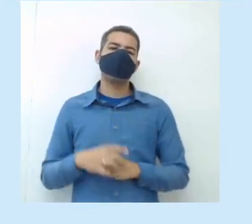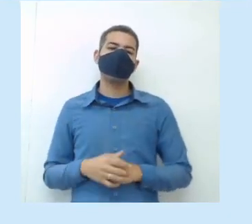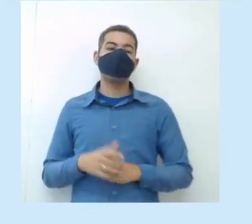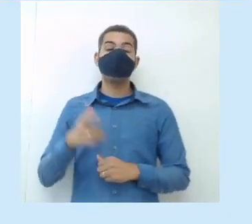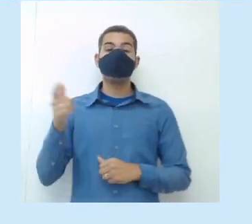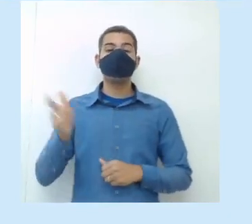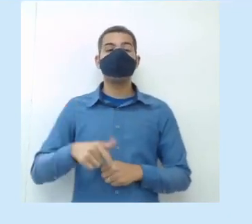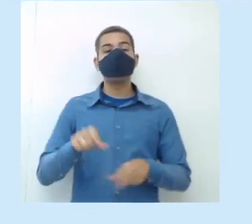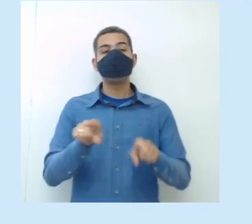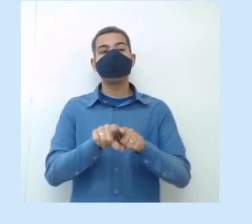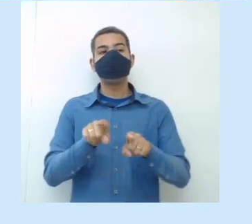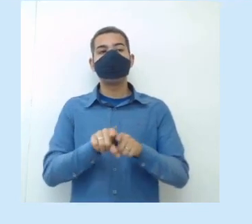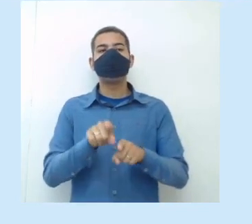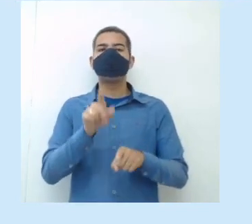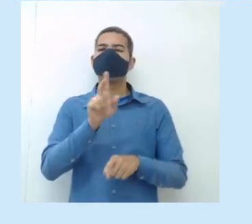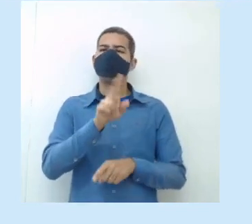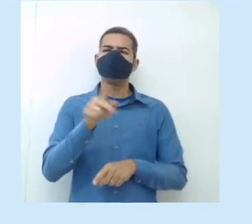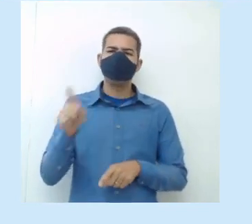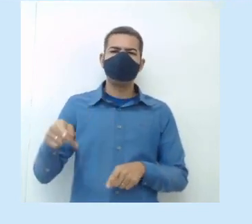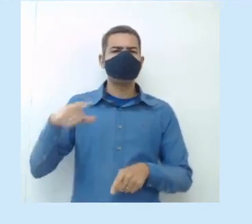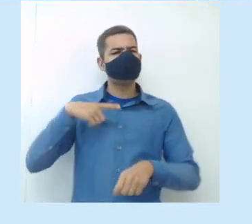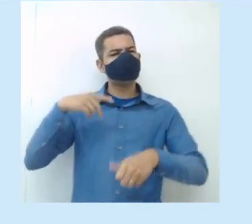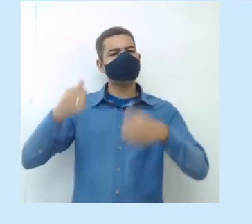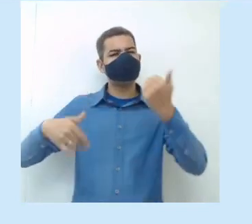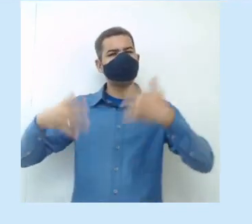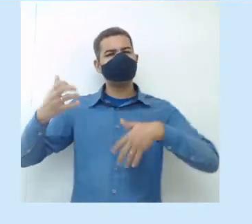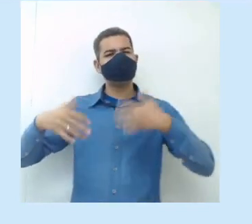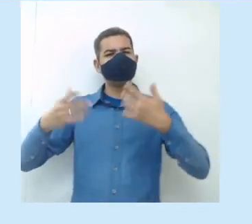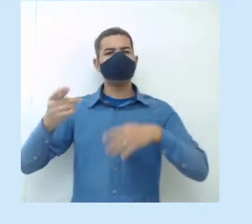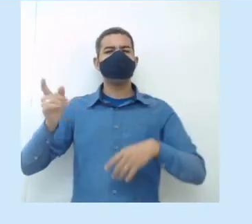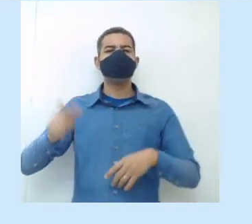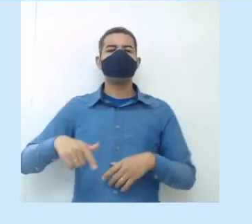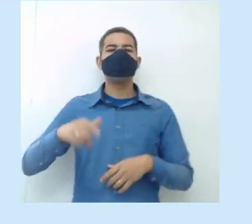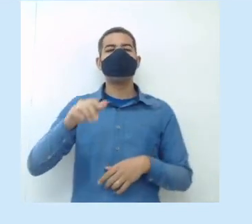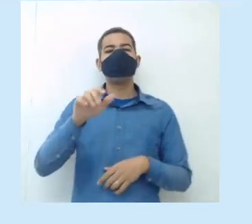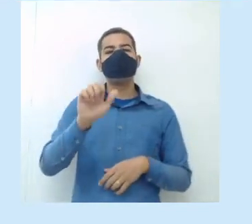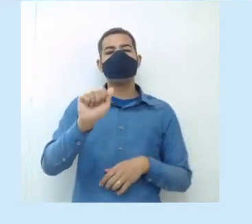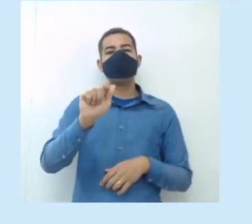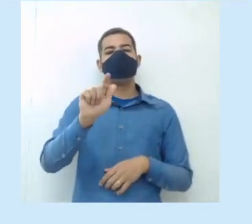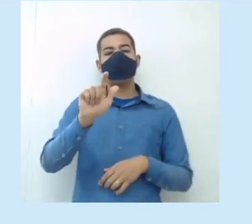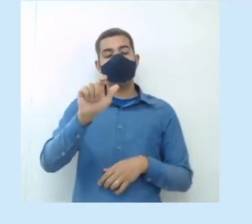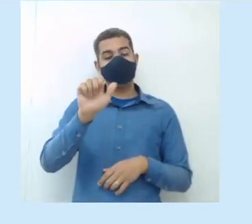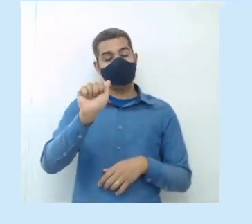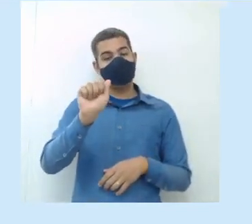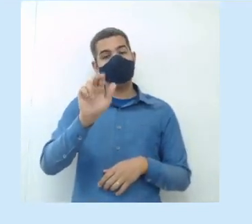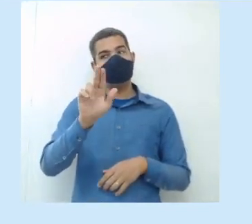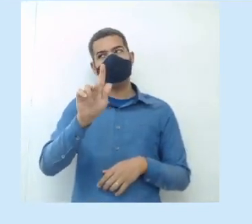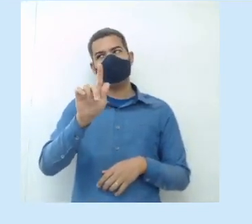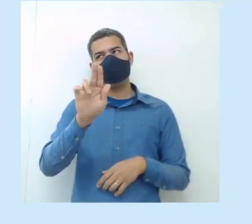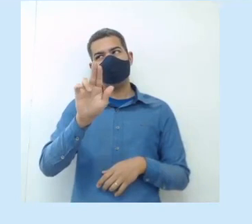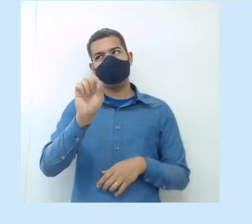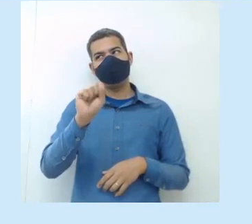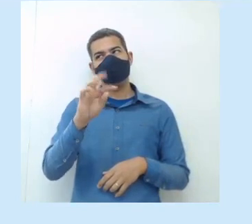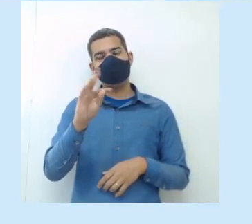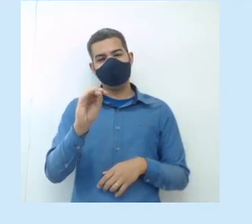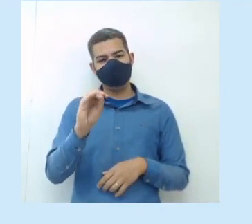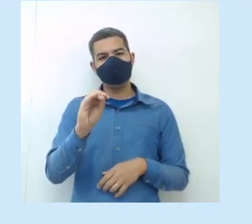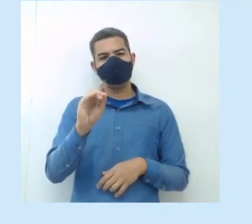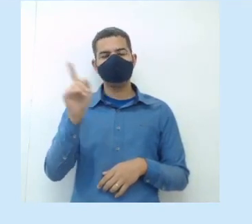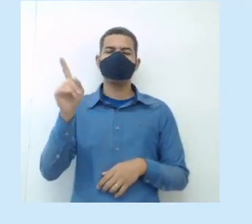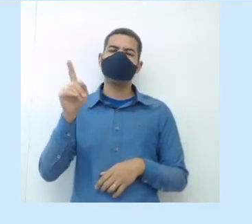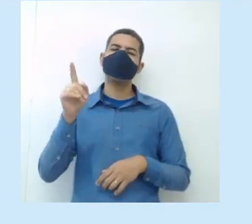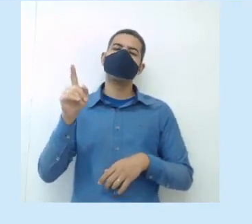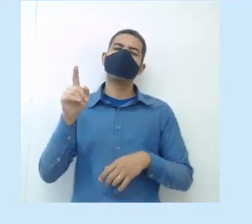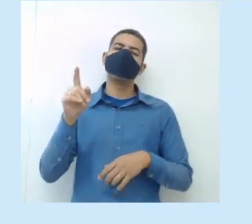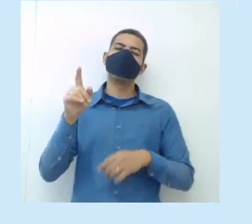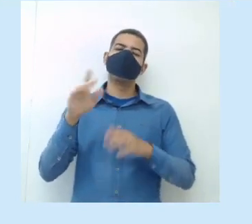deixar de fora essas pessoas que a gente sempre cita aqui. Professor Augusto, lá da Escola General Abreu Lima. Obrigadão,